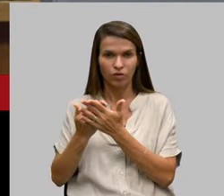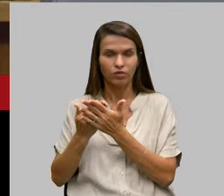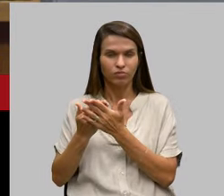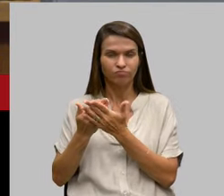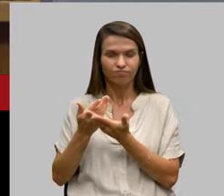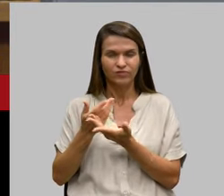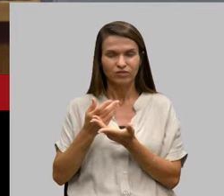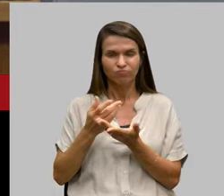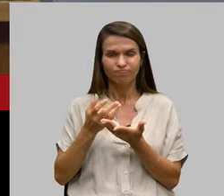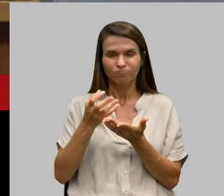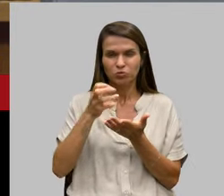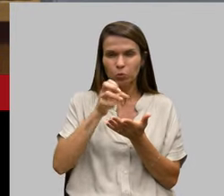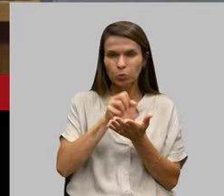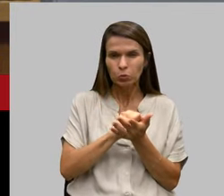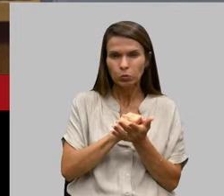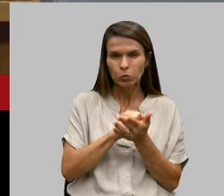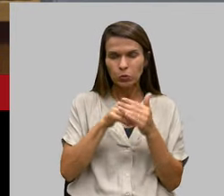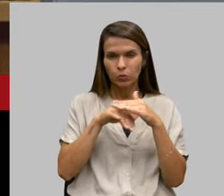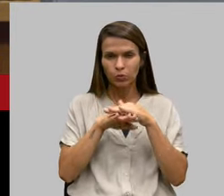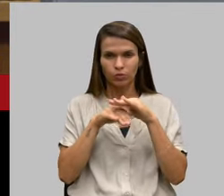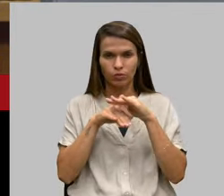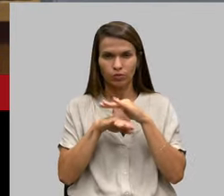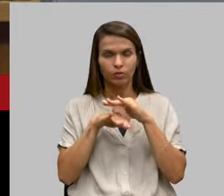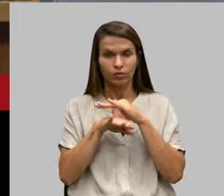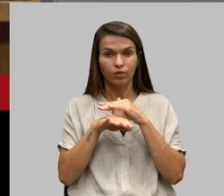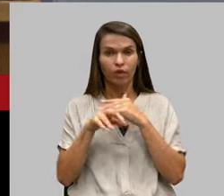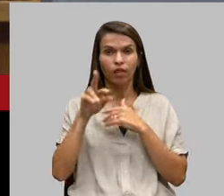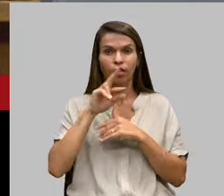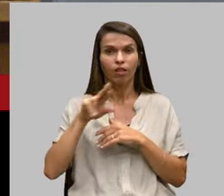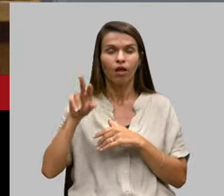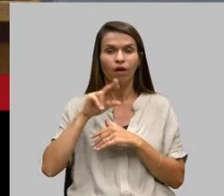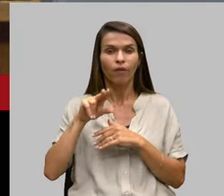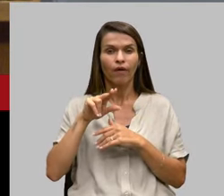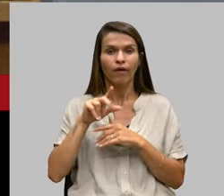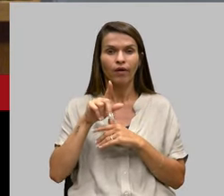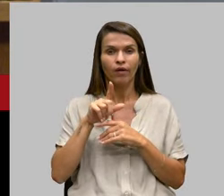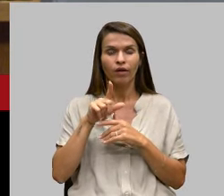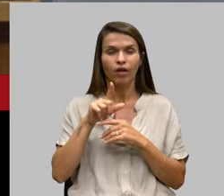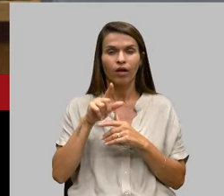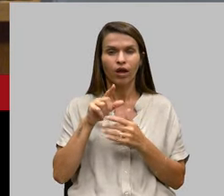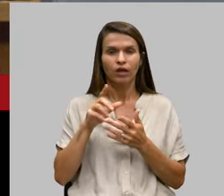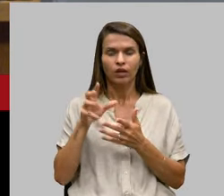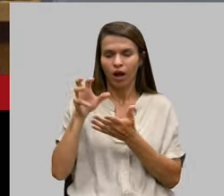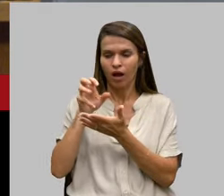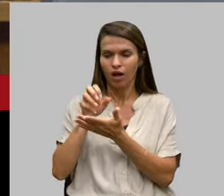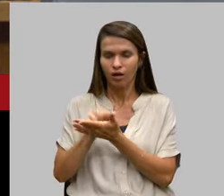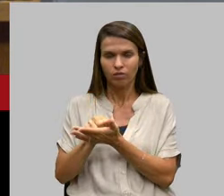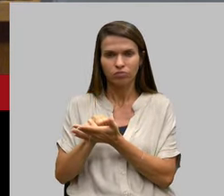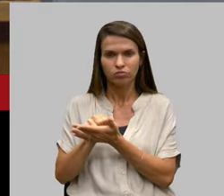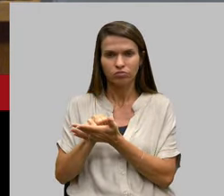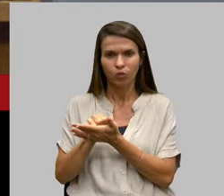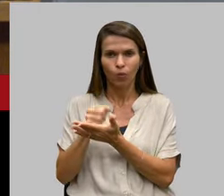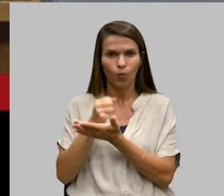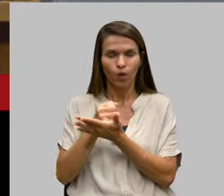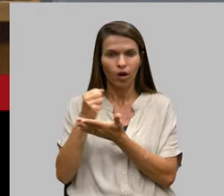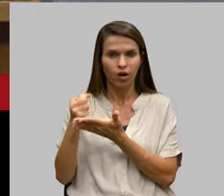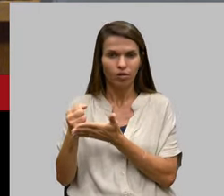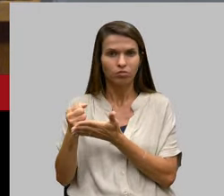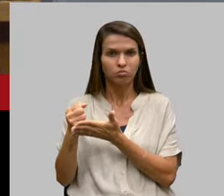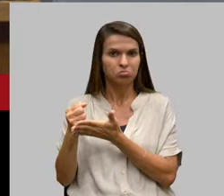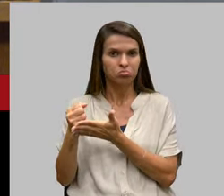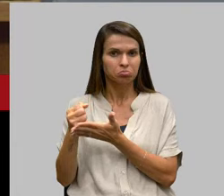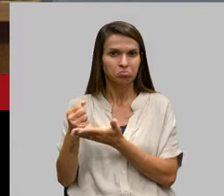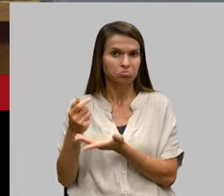não poderia constar do nosso nem deveria ter registro no cartório de registro de imóvel de bem gravado mas tem